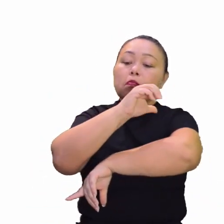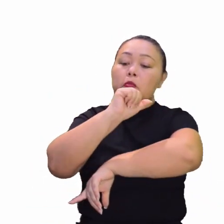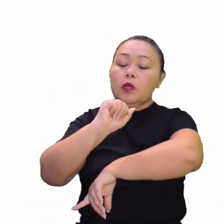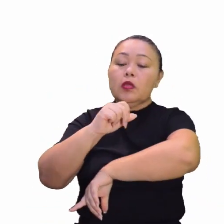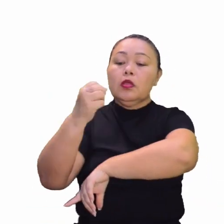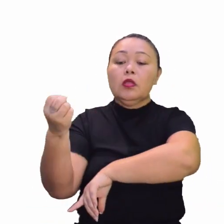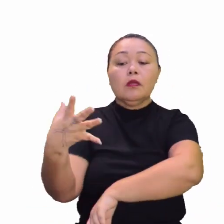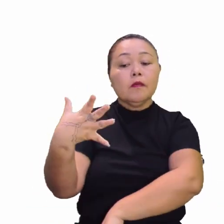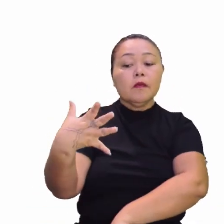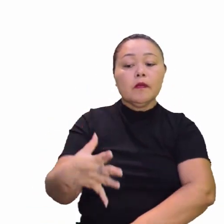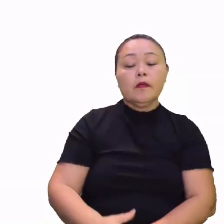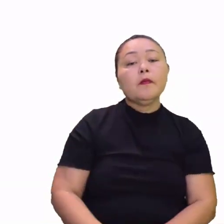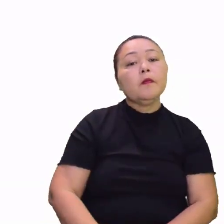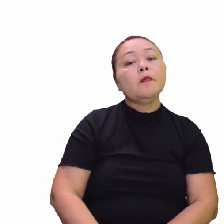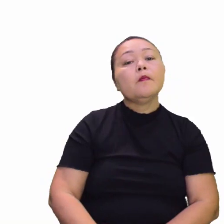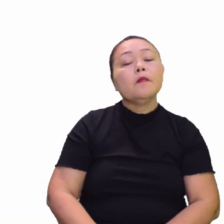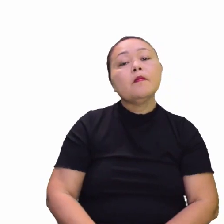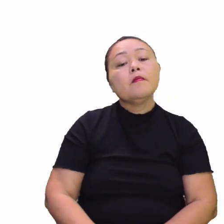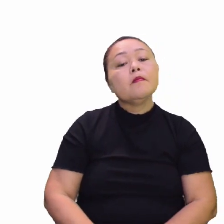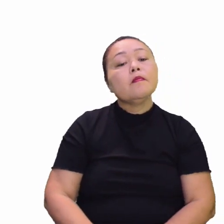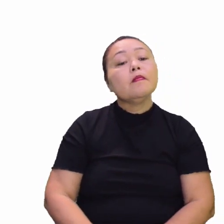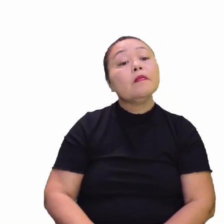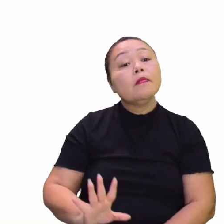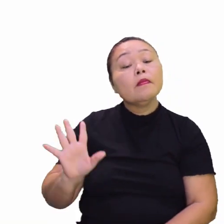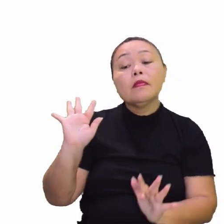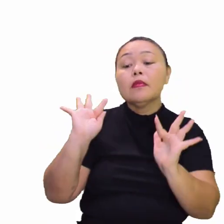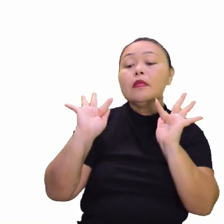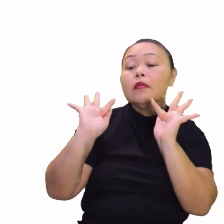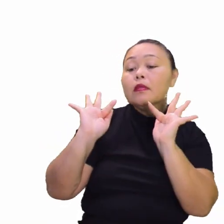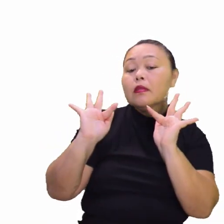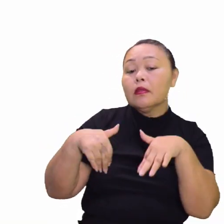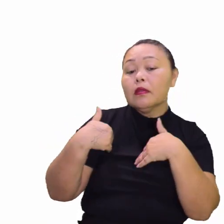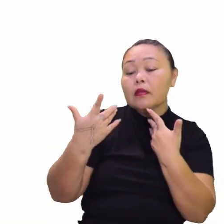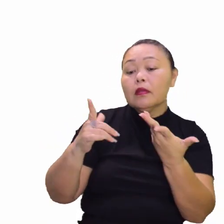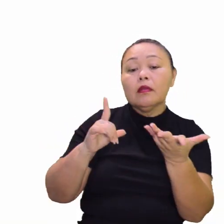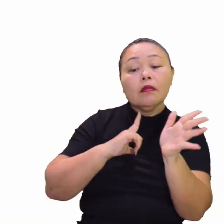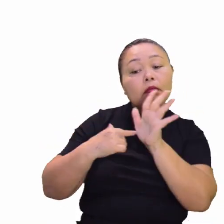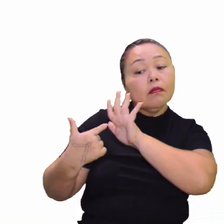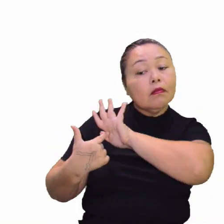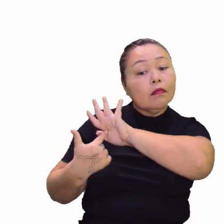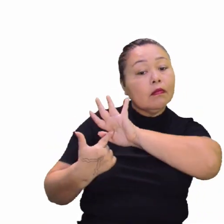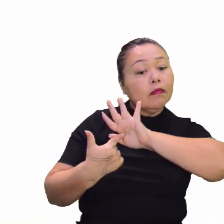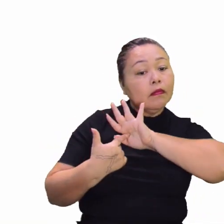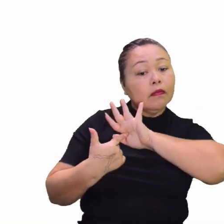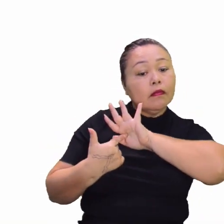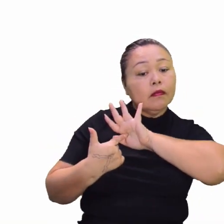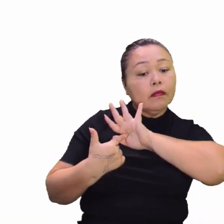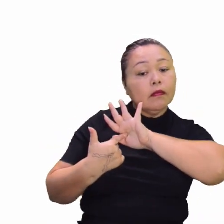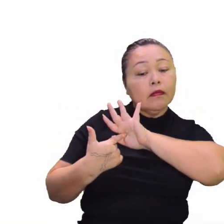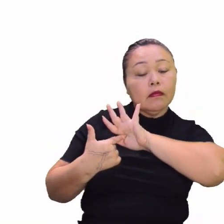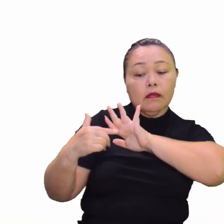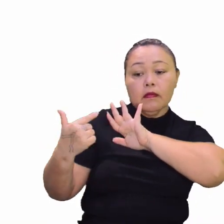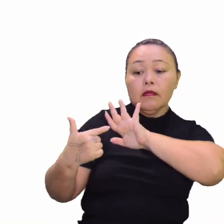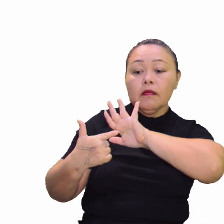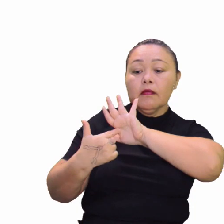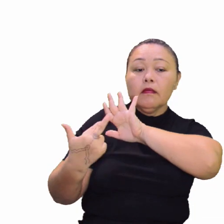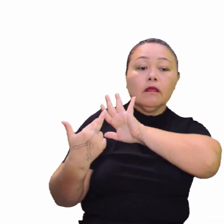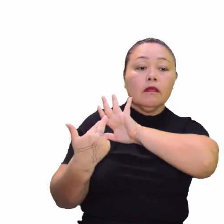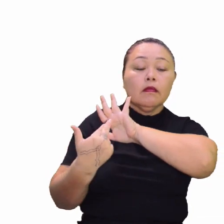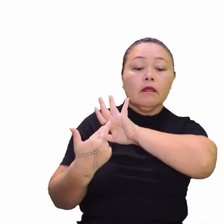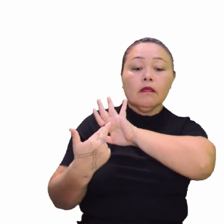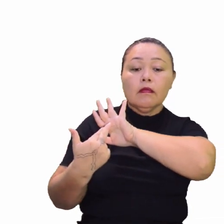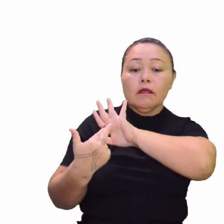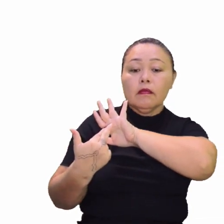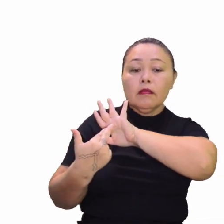Novos. Exatamente. Vamos lá. E para finalizar, a gente traz para vocês aqui essa